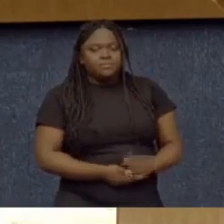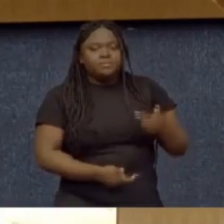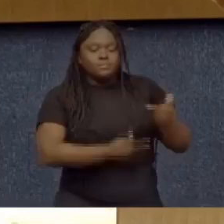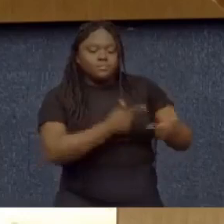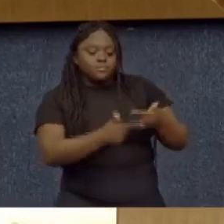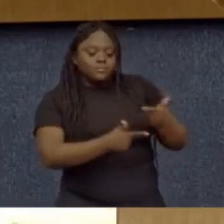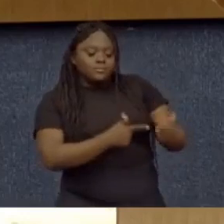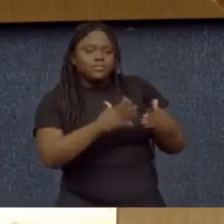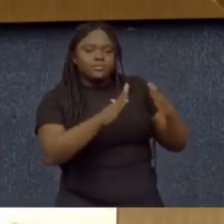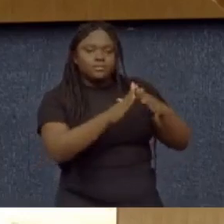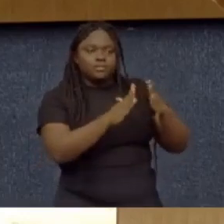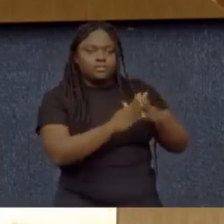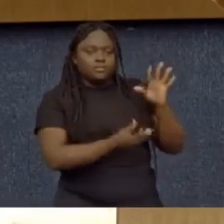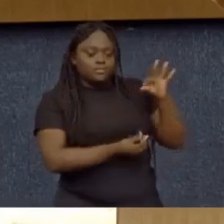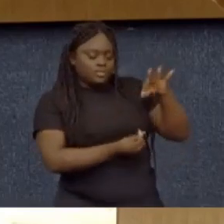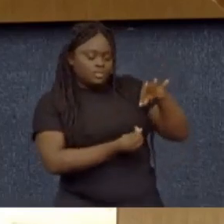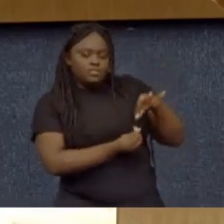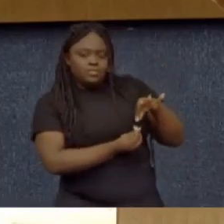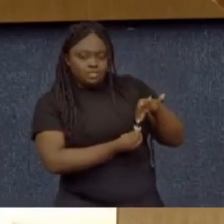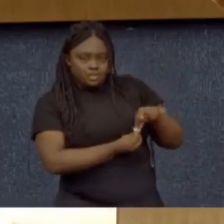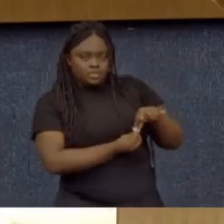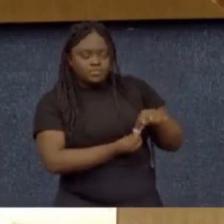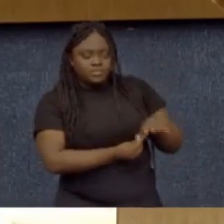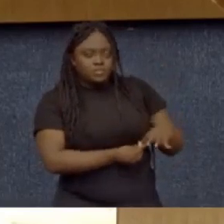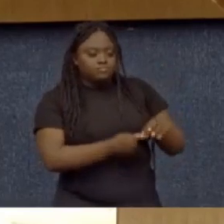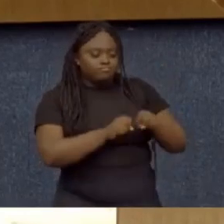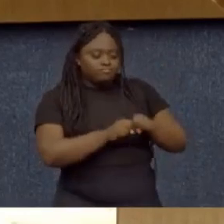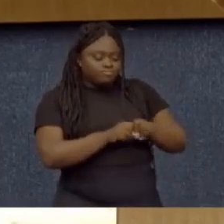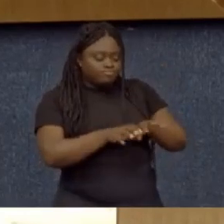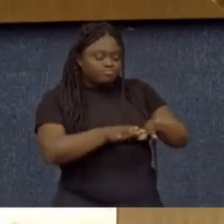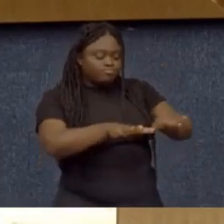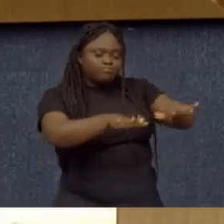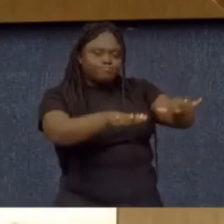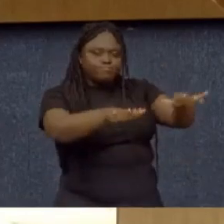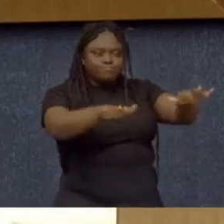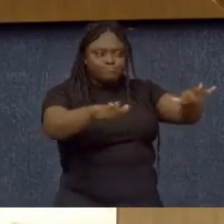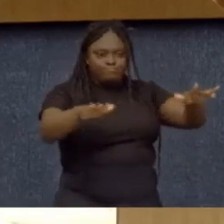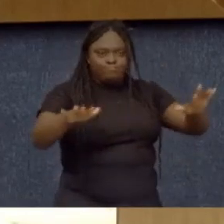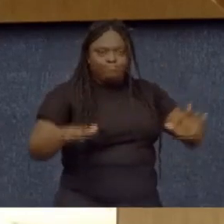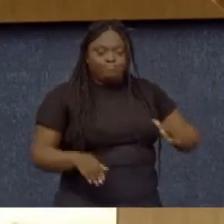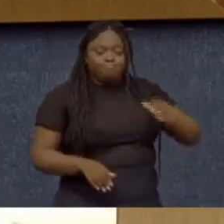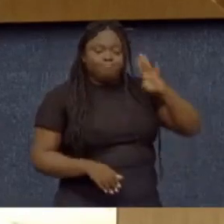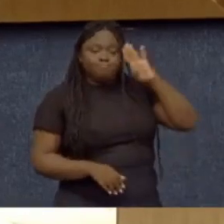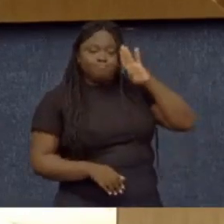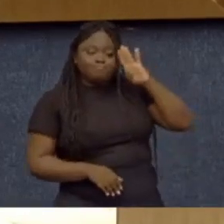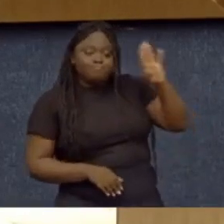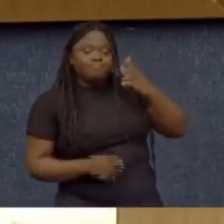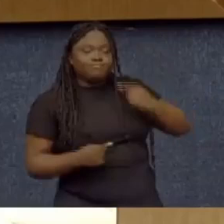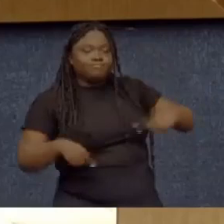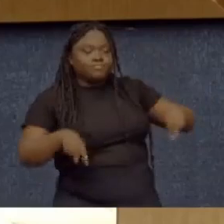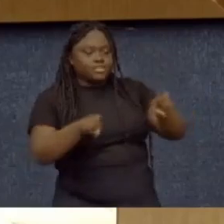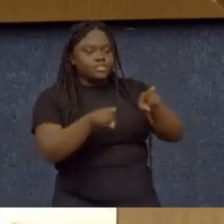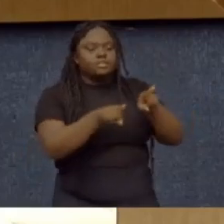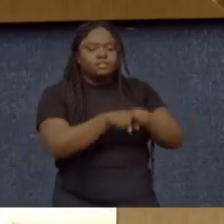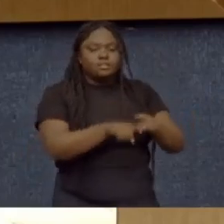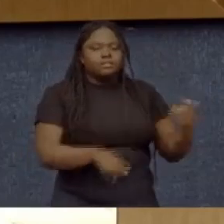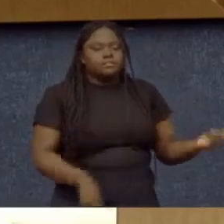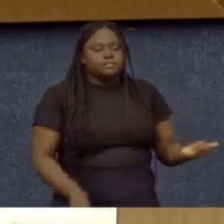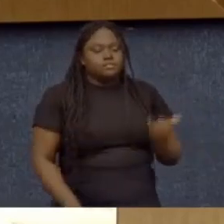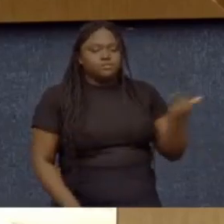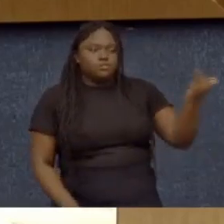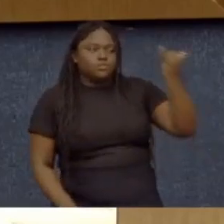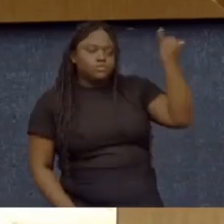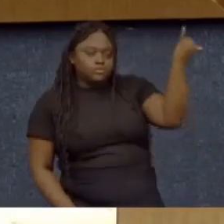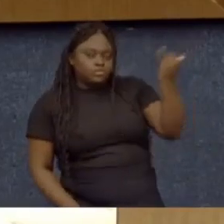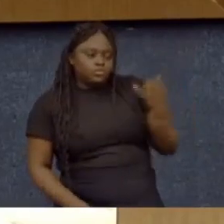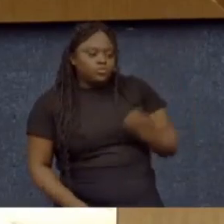na Casa Espírita Santo Agostinho se expande por várias frentes, incluindo parcerias valiosas